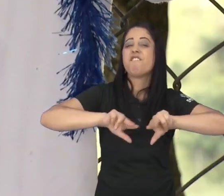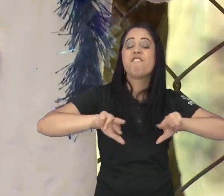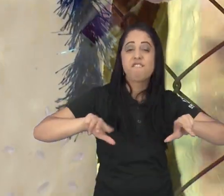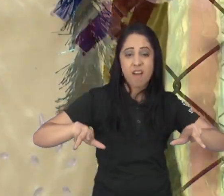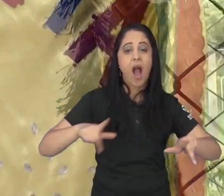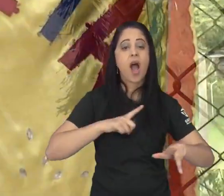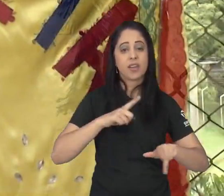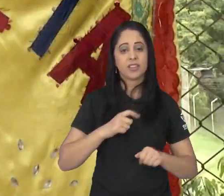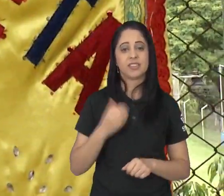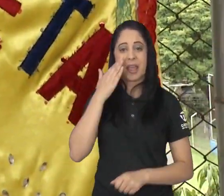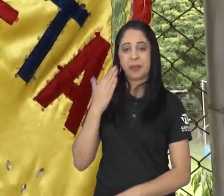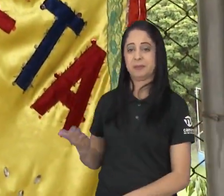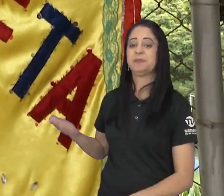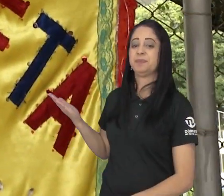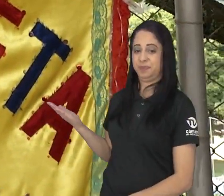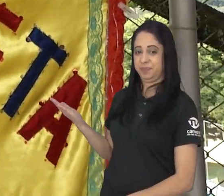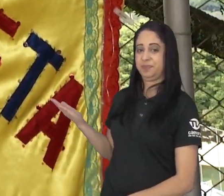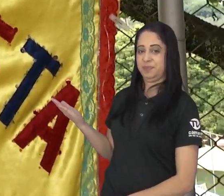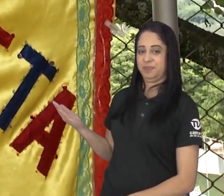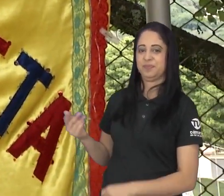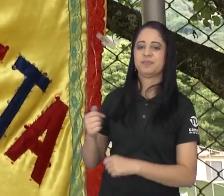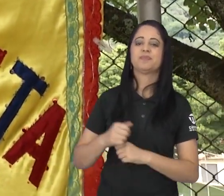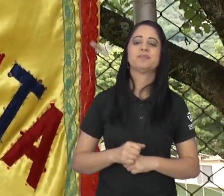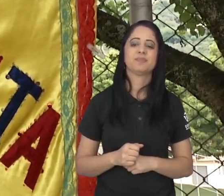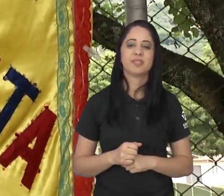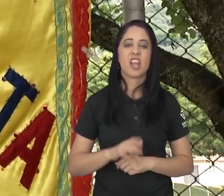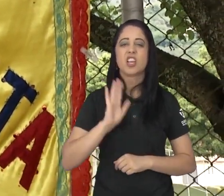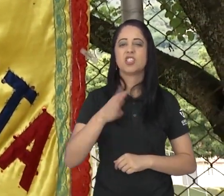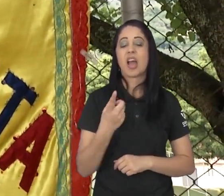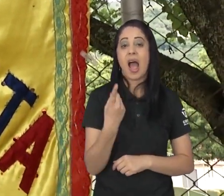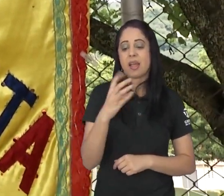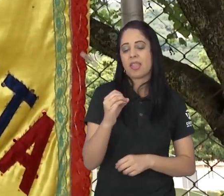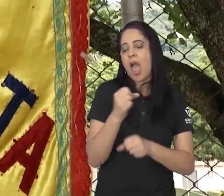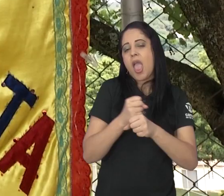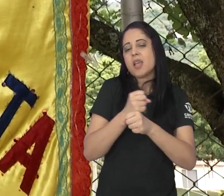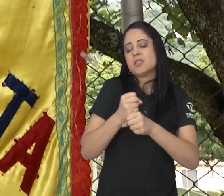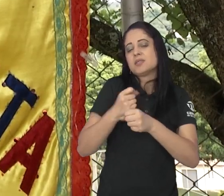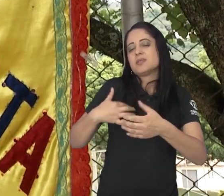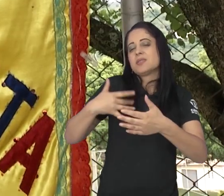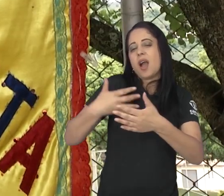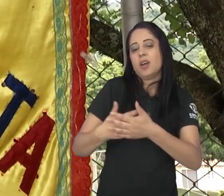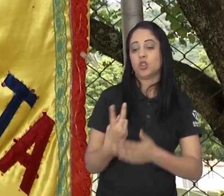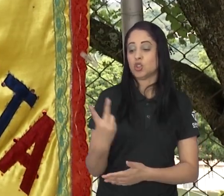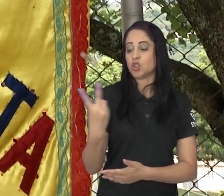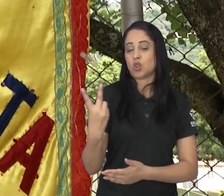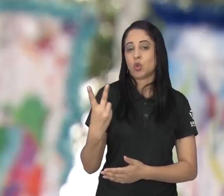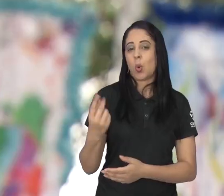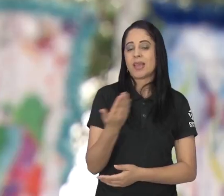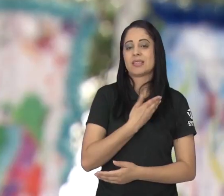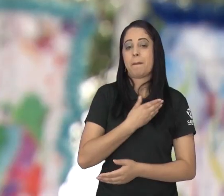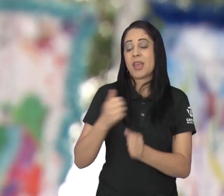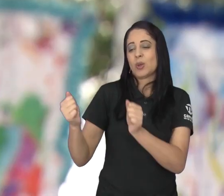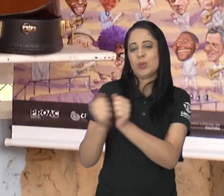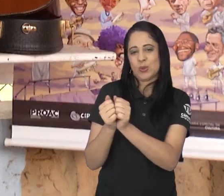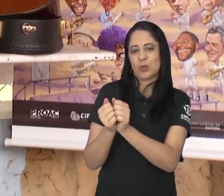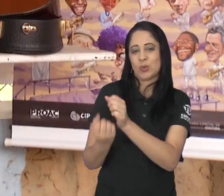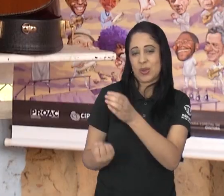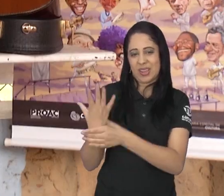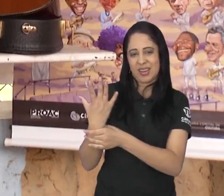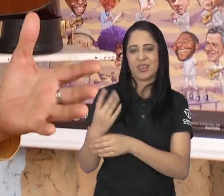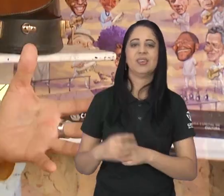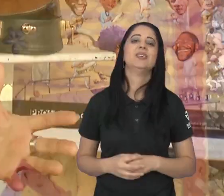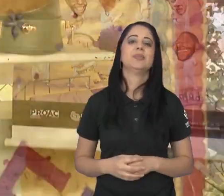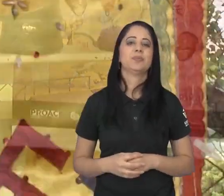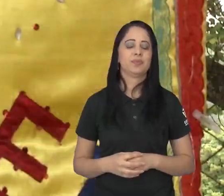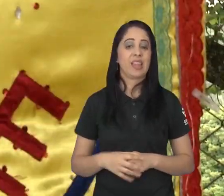samba na cidade. Um deles é o Bloco do Brabuleta, criado há quase 10 anos por 2 amigos, o Mauricio e o